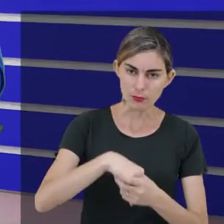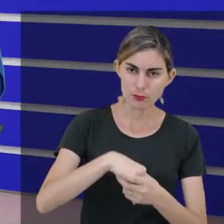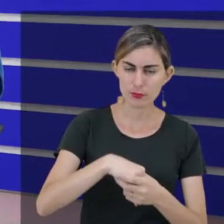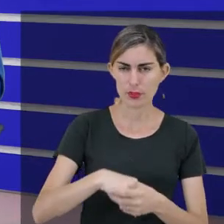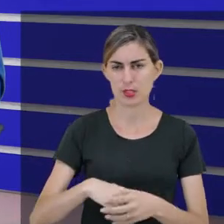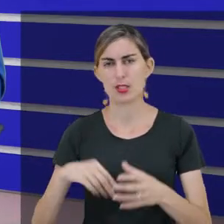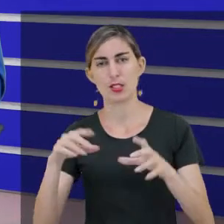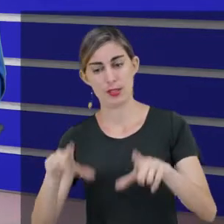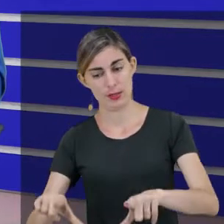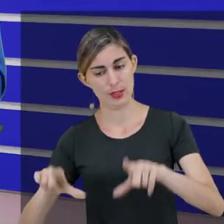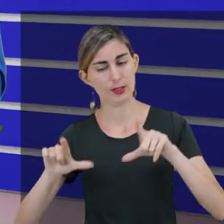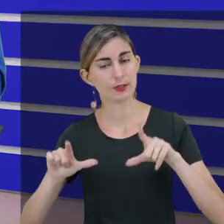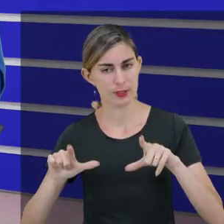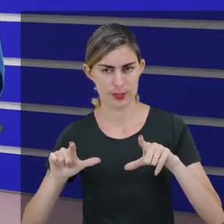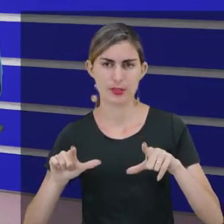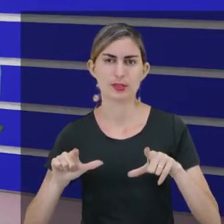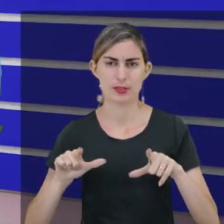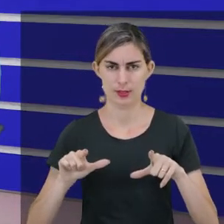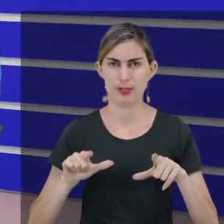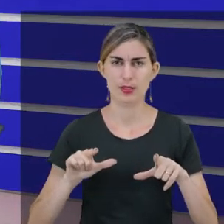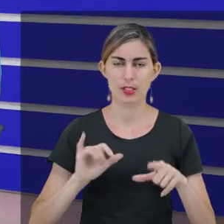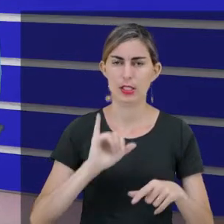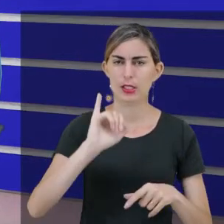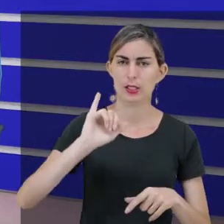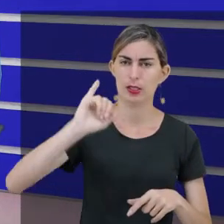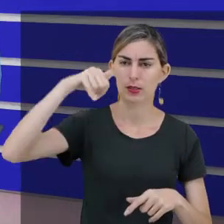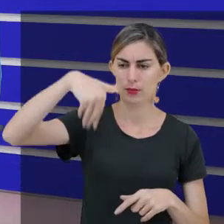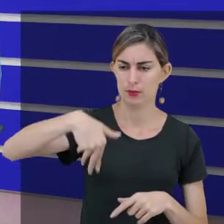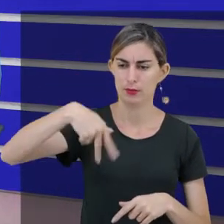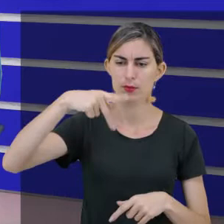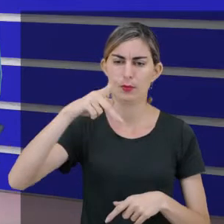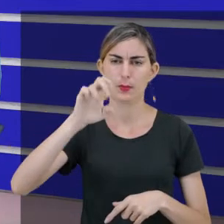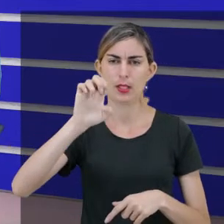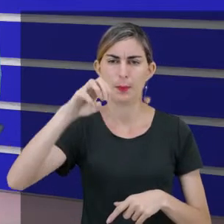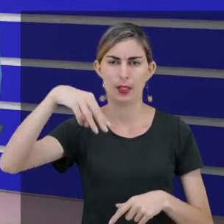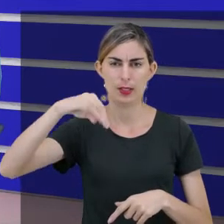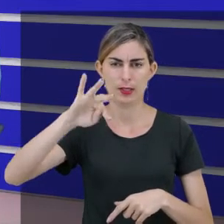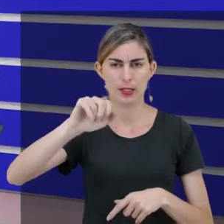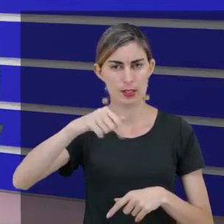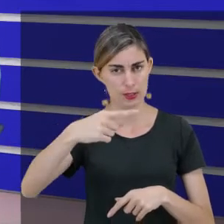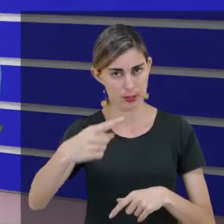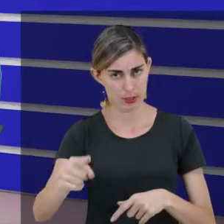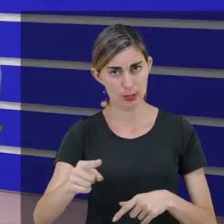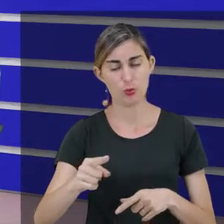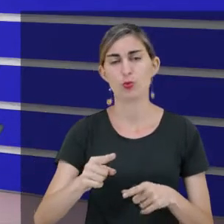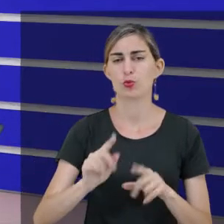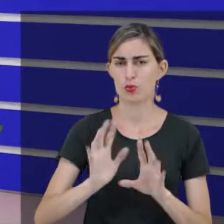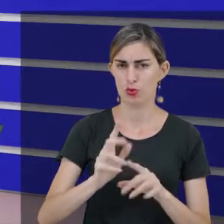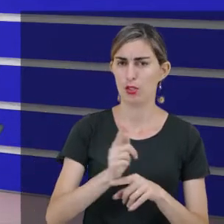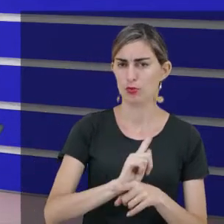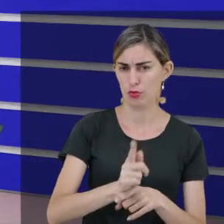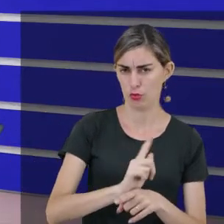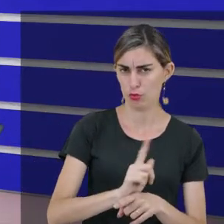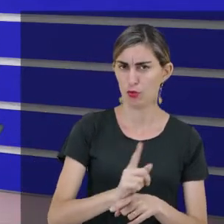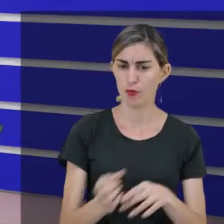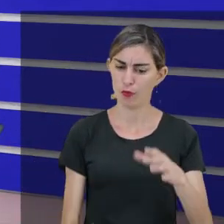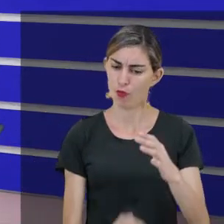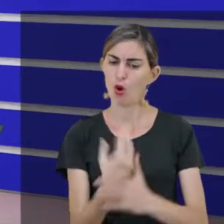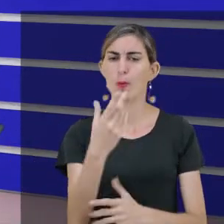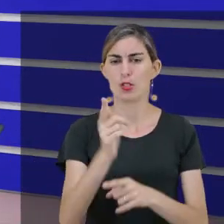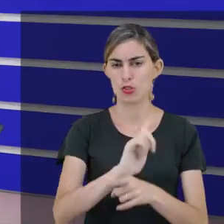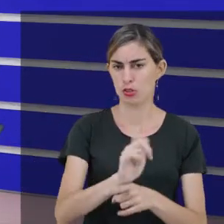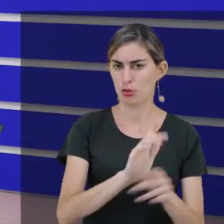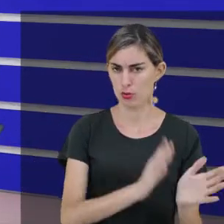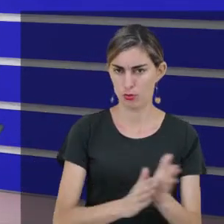para certificação. Implementar são os requisitos obrigatórios de um elemento de gestão, né, que ali vai formar a gestão da organização.